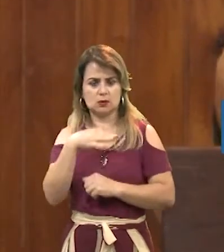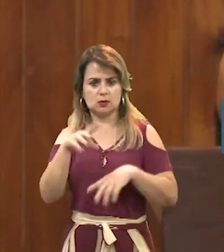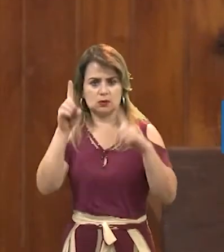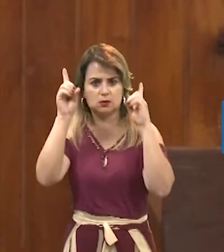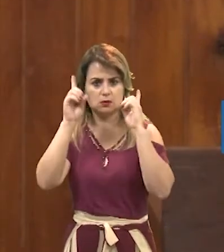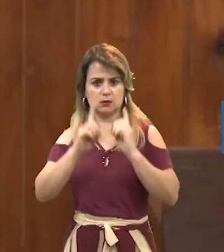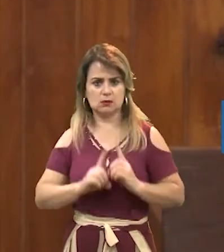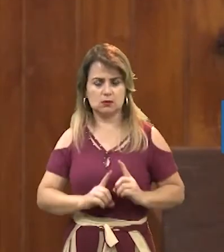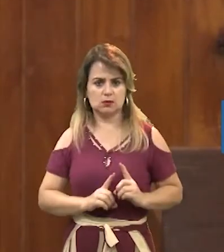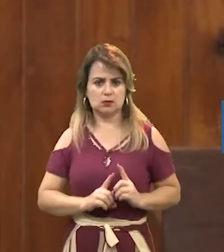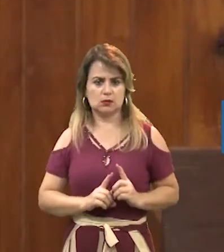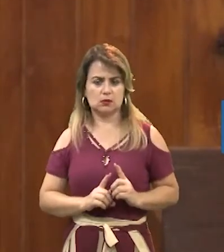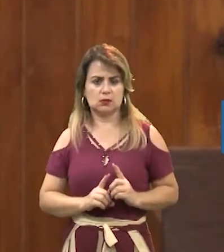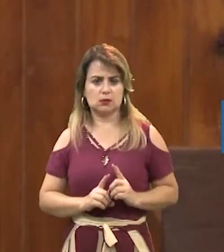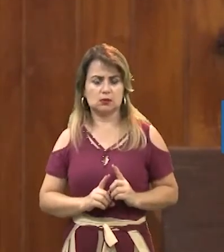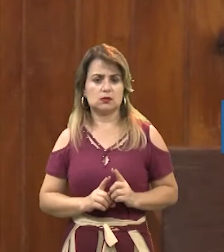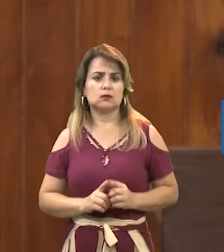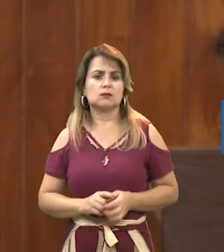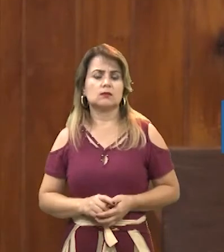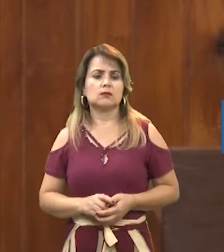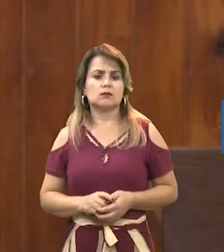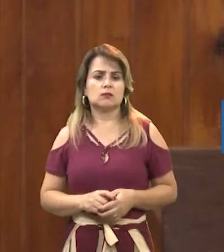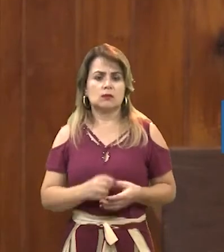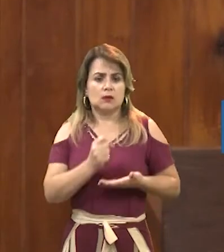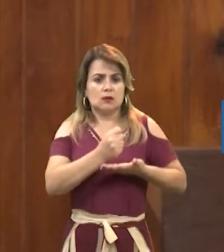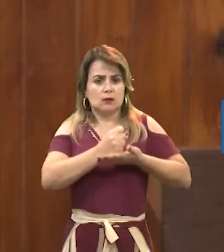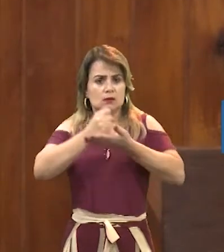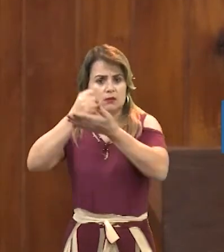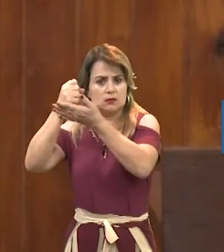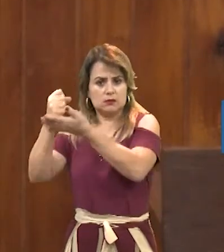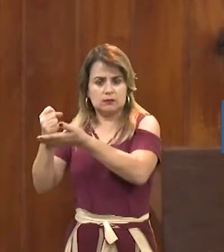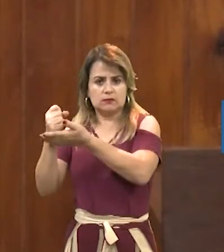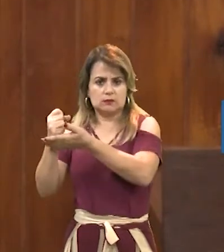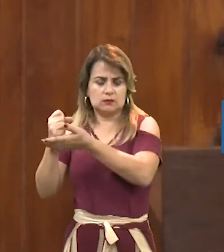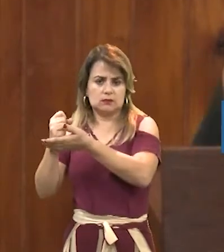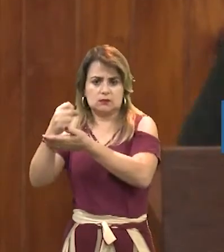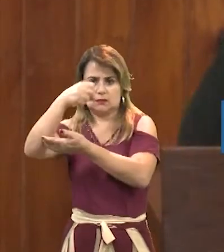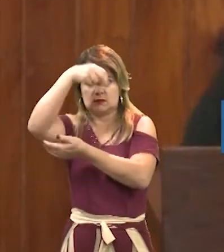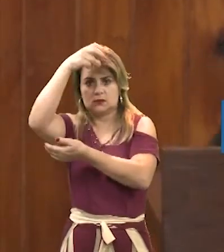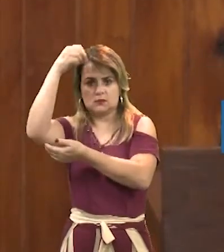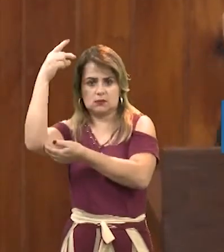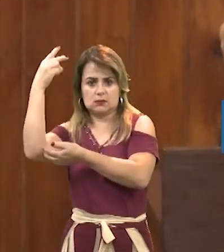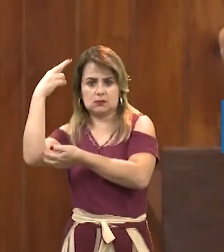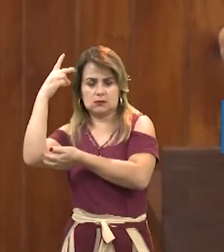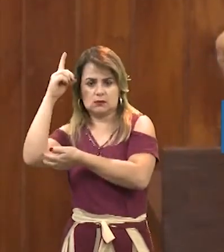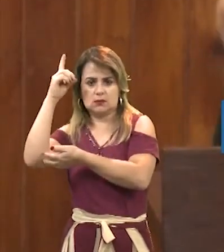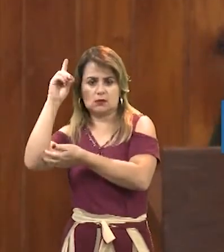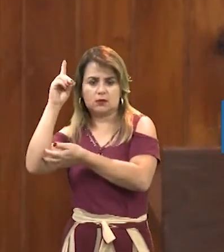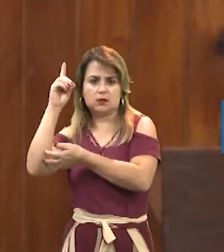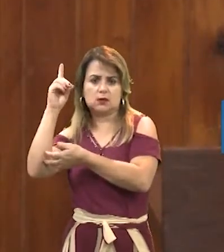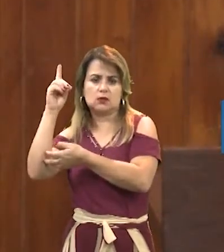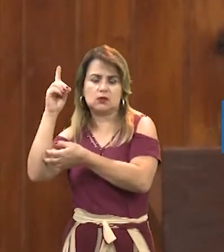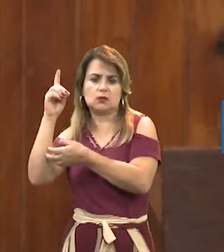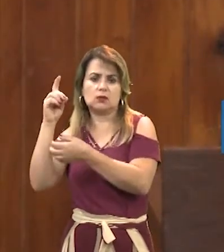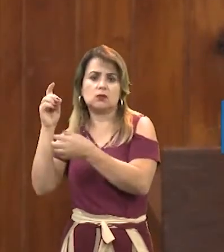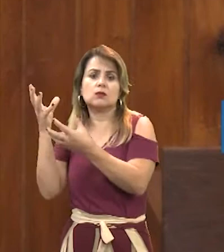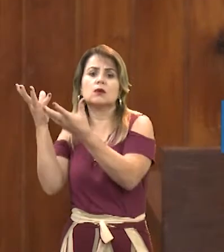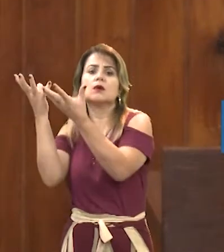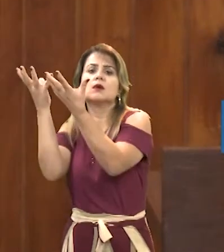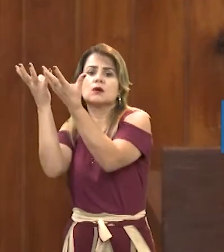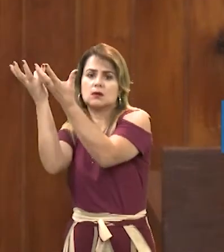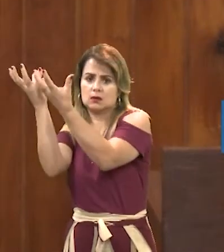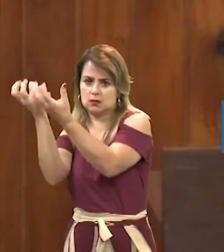físicas, entre outras deficiências, para que o prefeito tenha esse olhar e que, pelo menos, uma praça, uma da